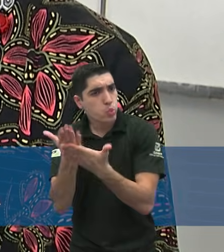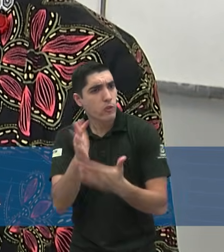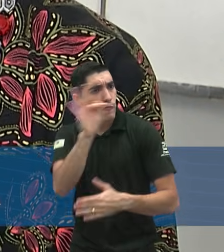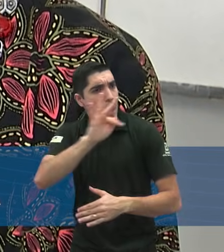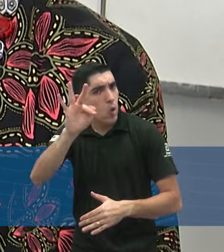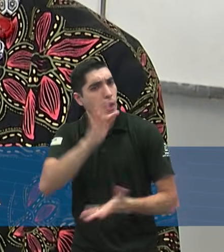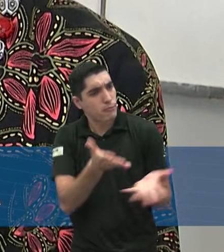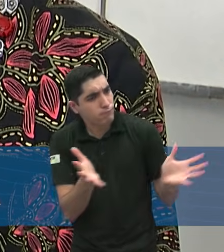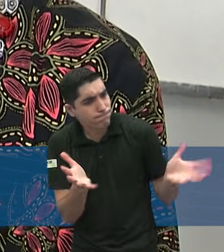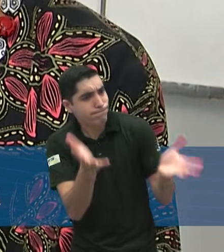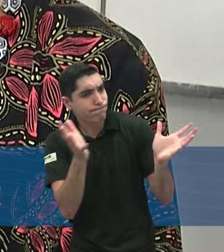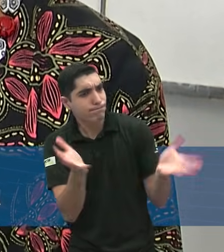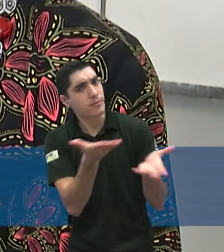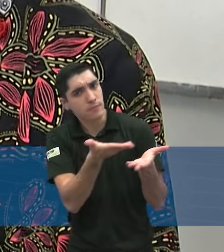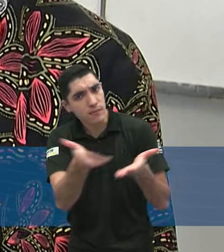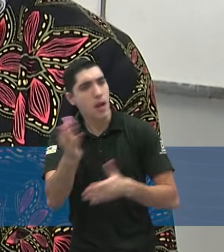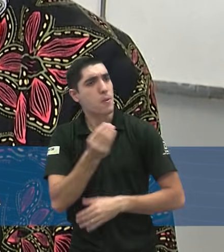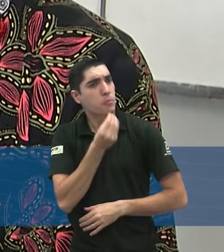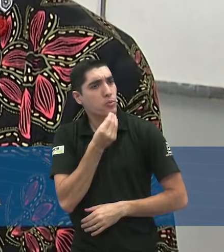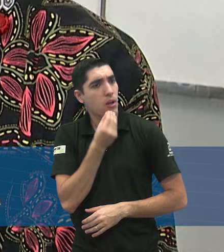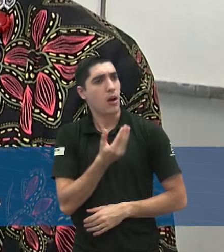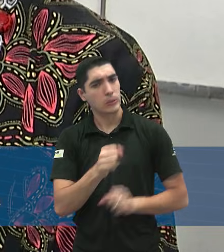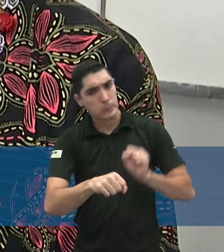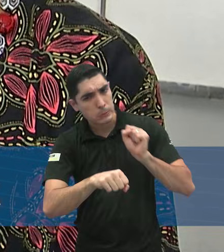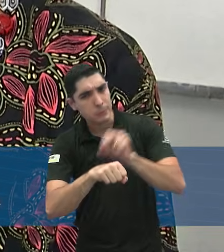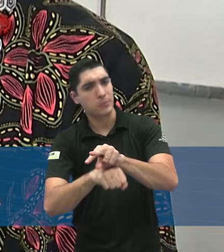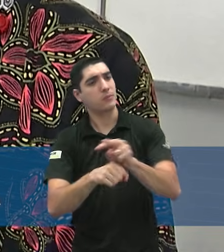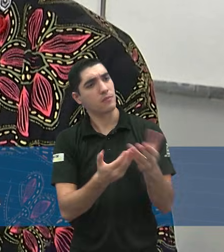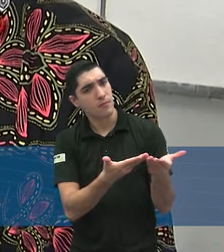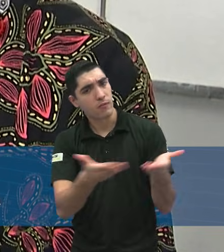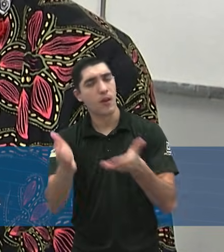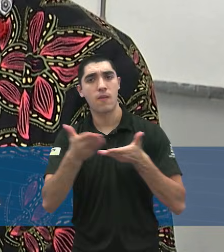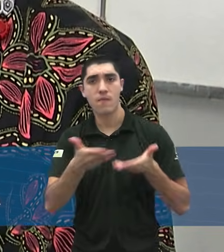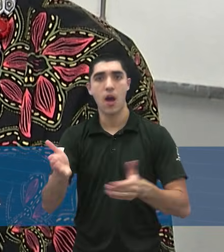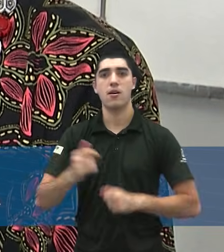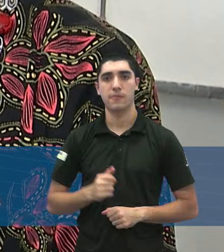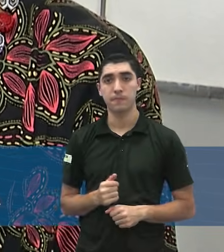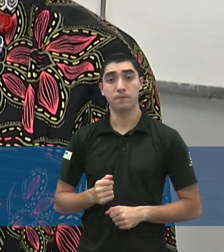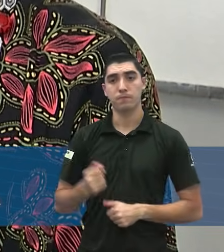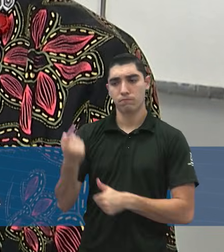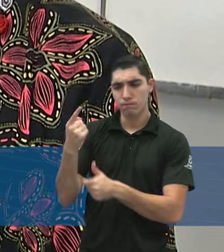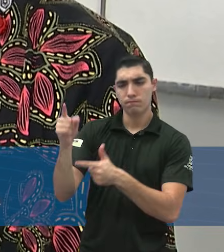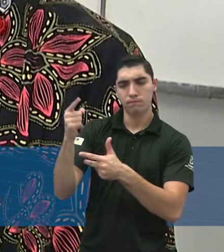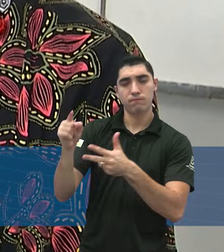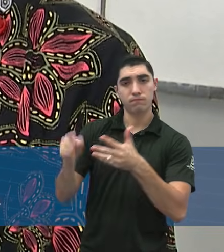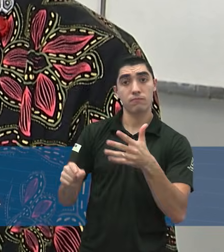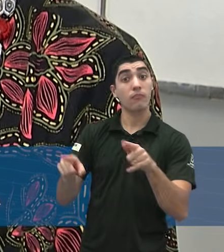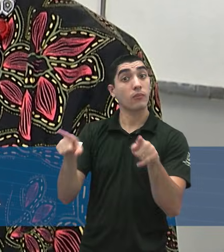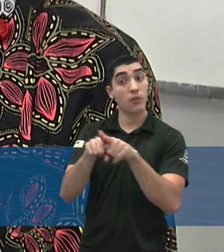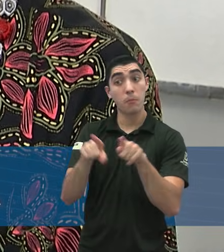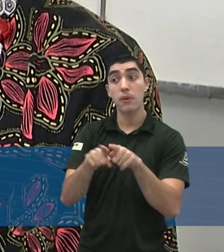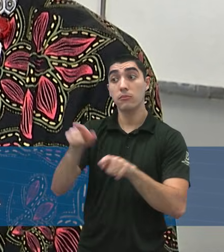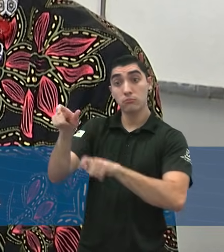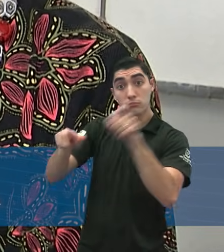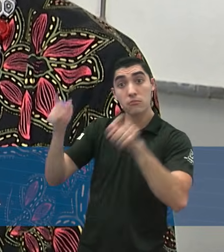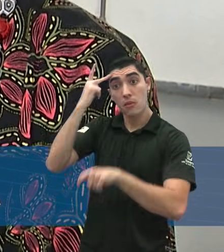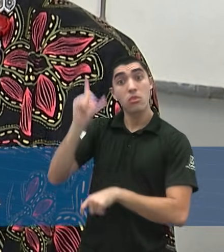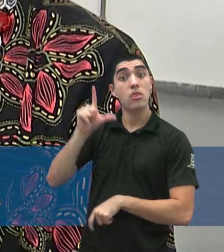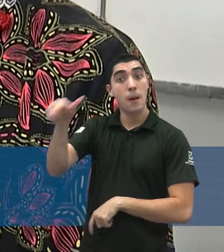lhes permite, né, melhores condições de trabalho, melhores condições de acesso. Depois, muitos ingressam